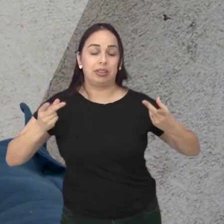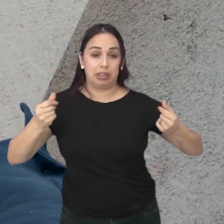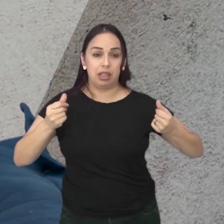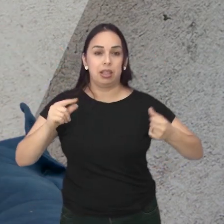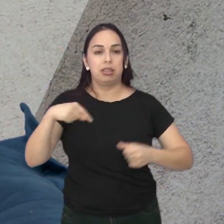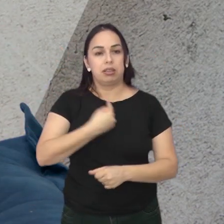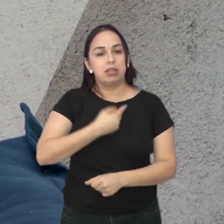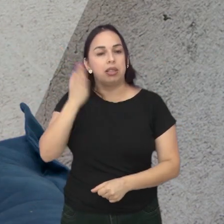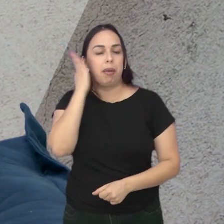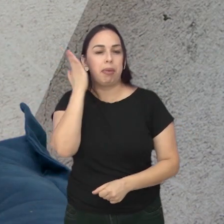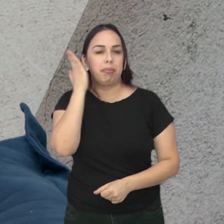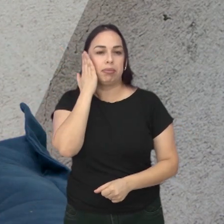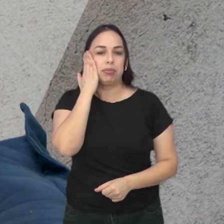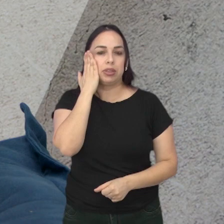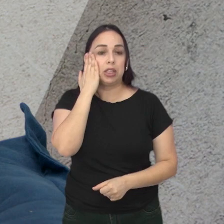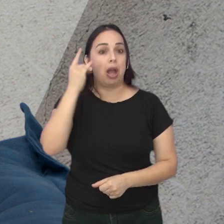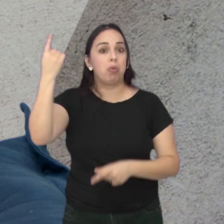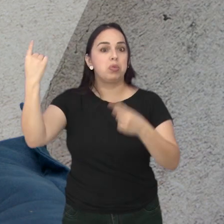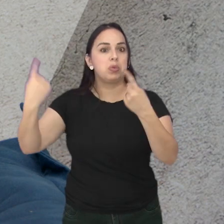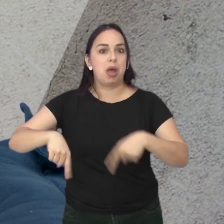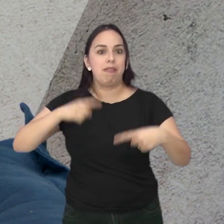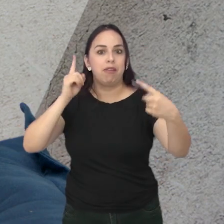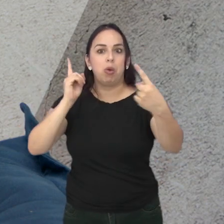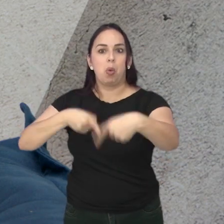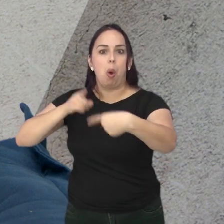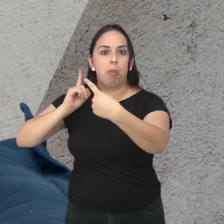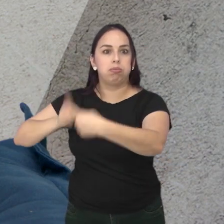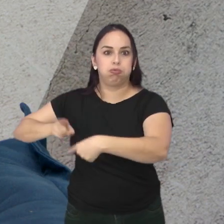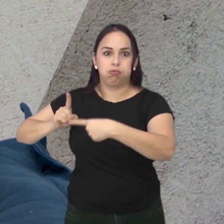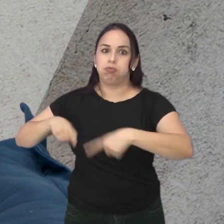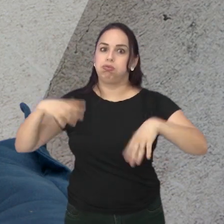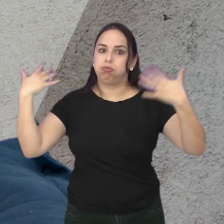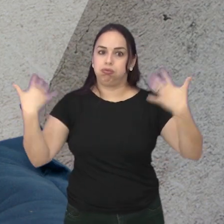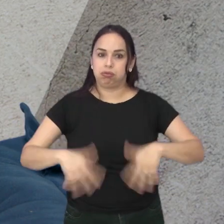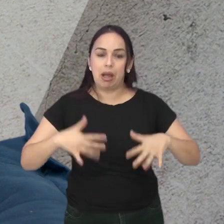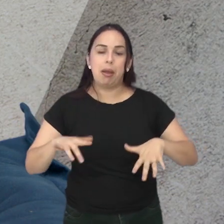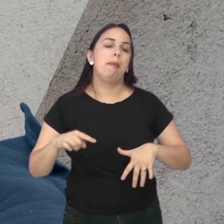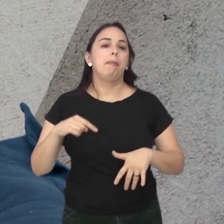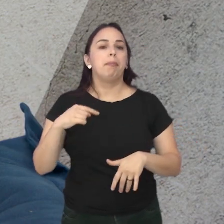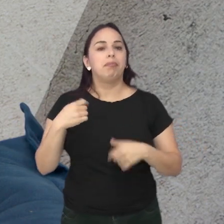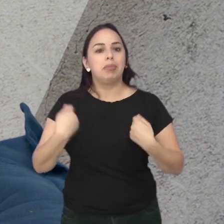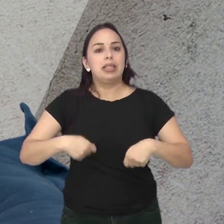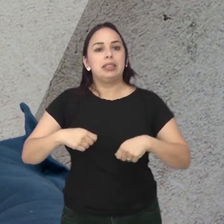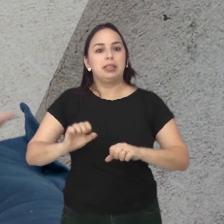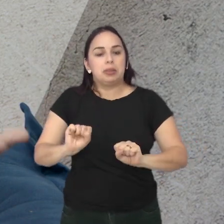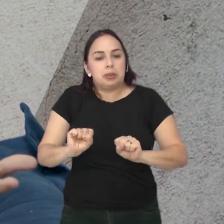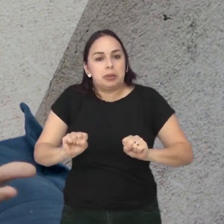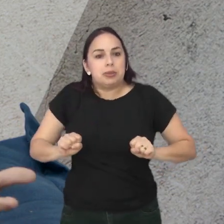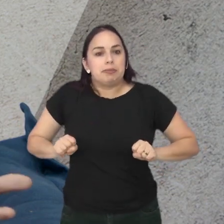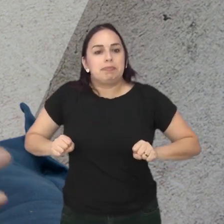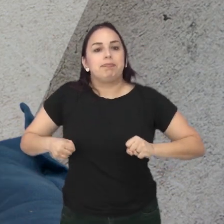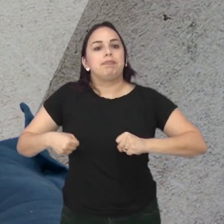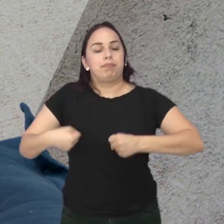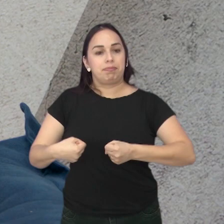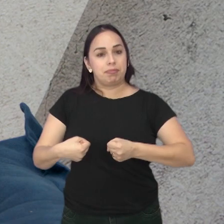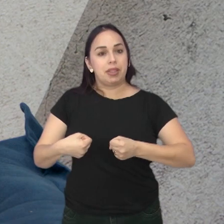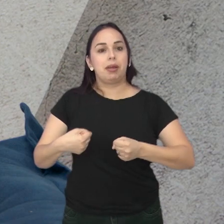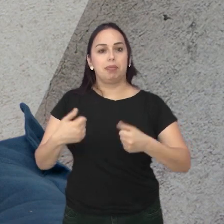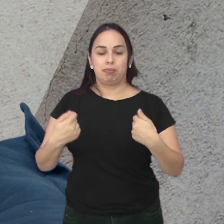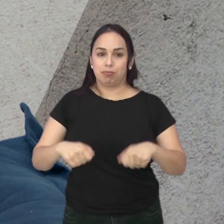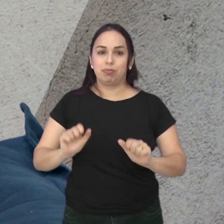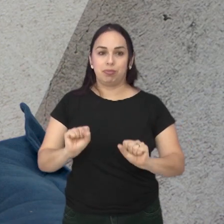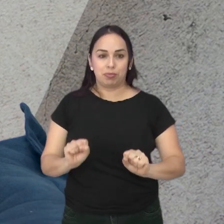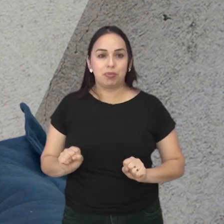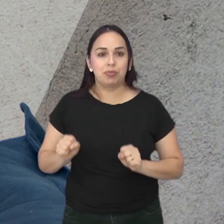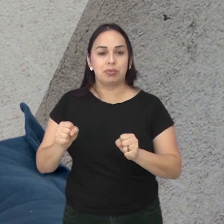a gente sabe que é um desafio para muita gente, então tem que encarar